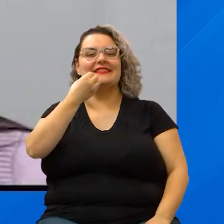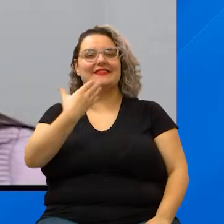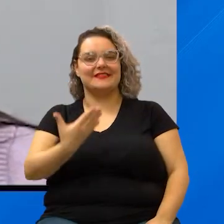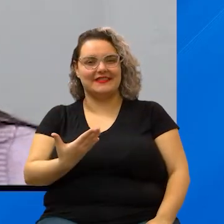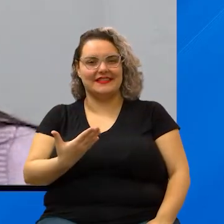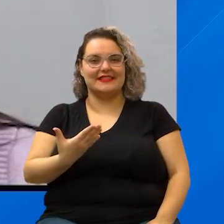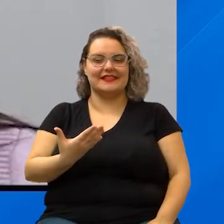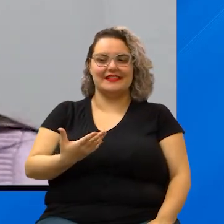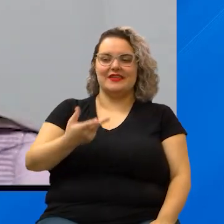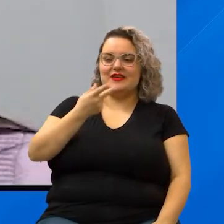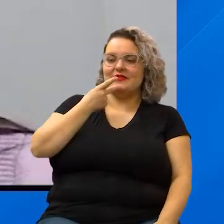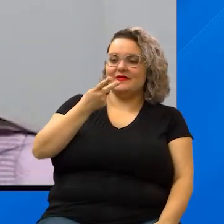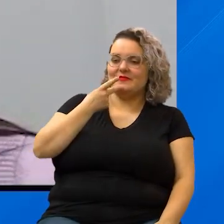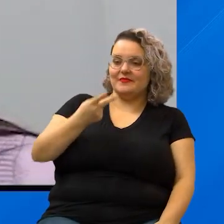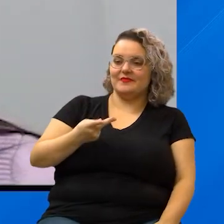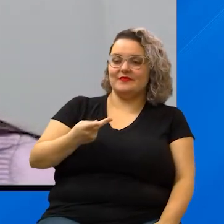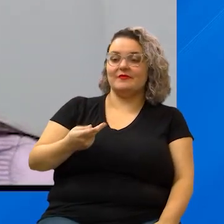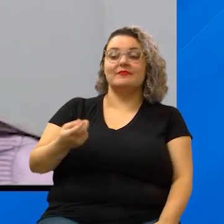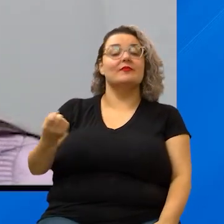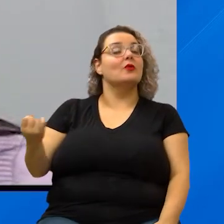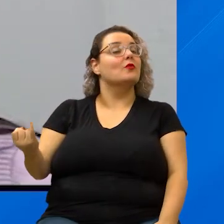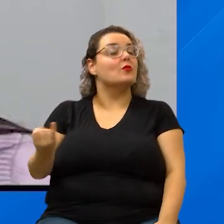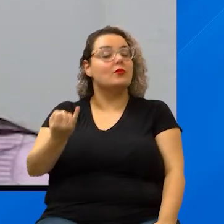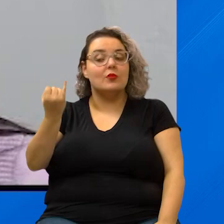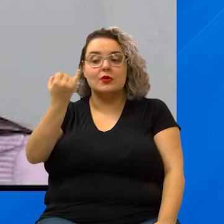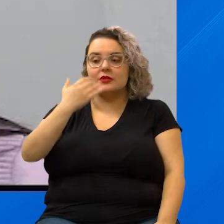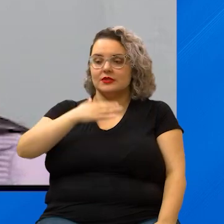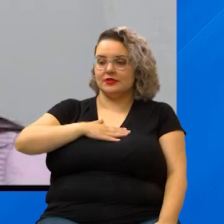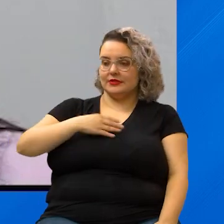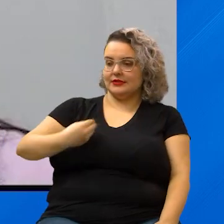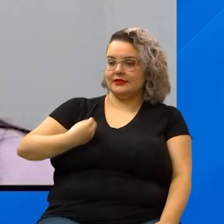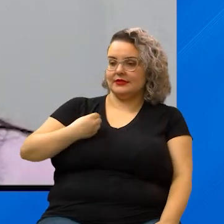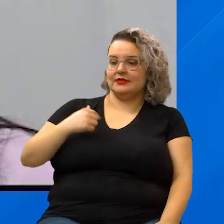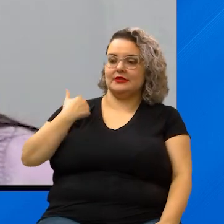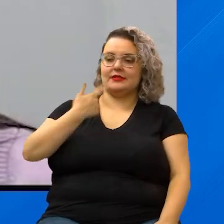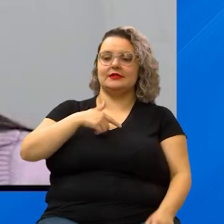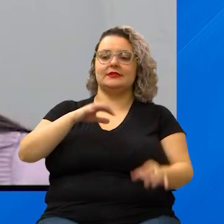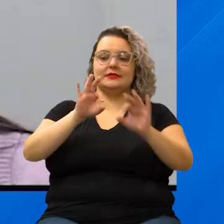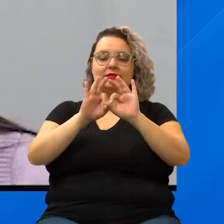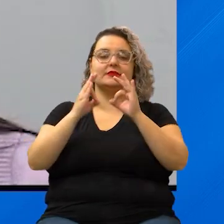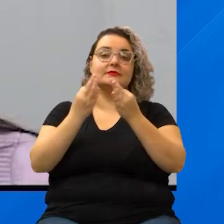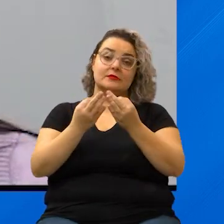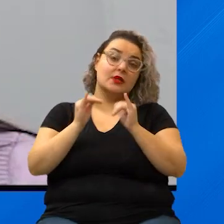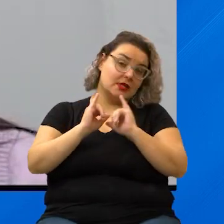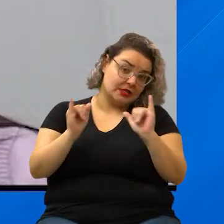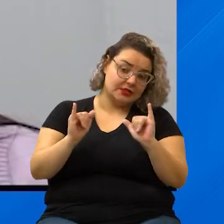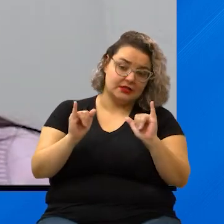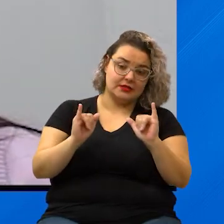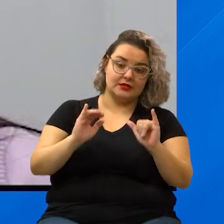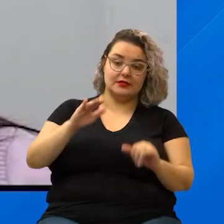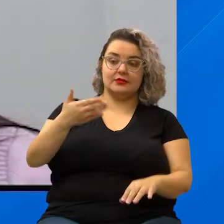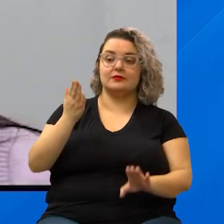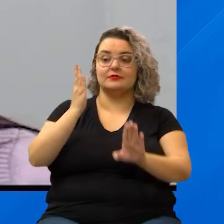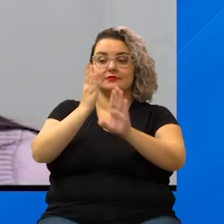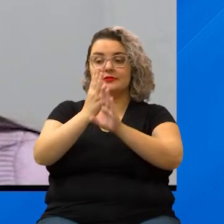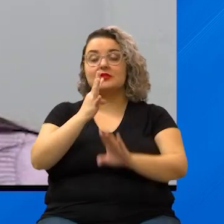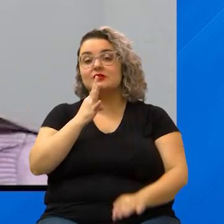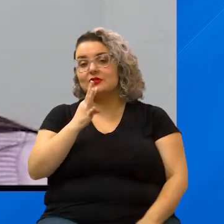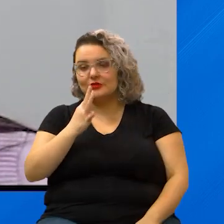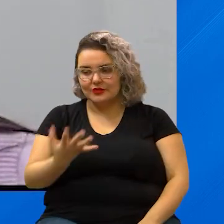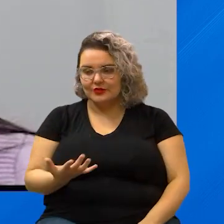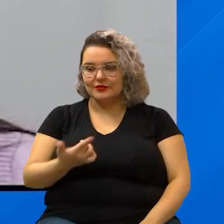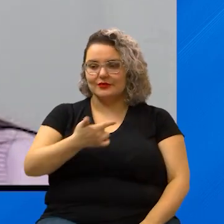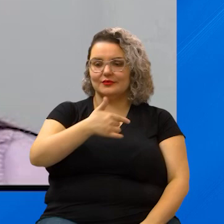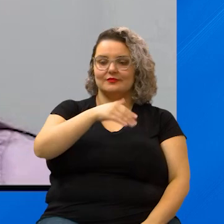Olá, Igor, tudo bem? Tô passando aqui para dizer o quanto que você é importante na minha vida, na nossa família. E dizer que desde quando a